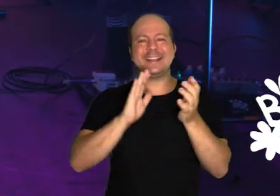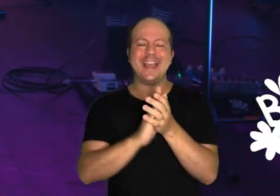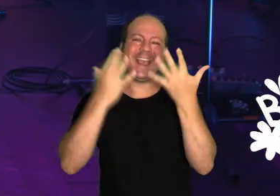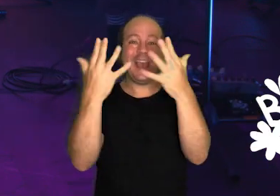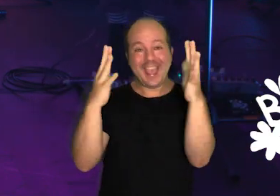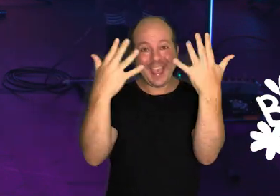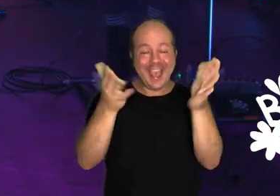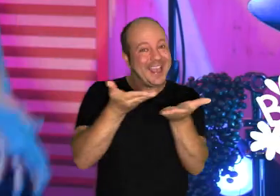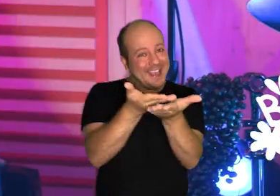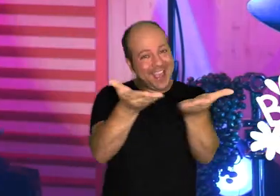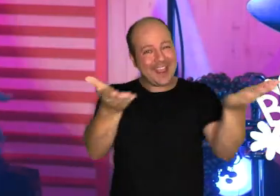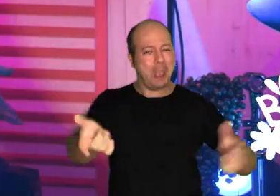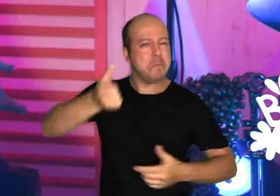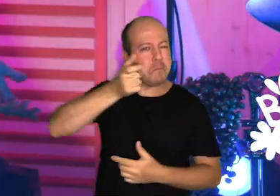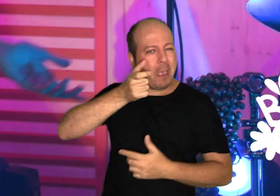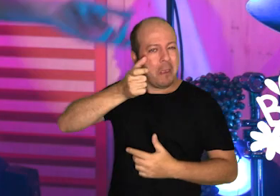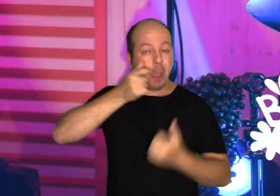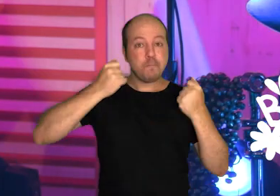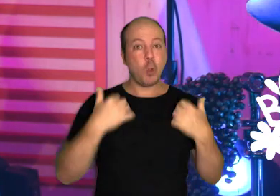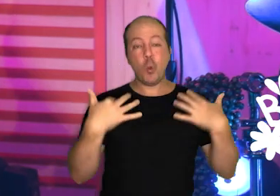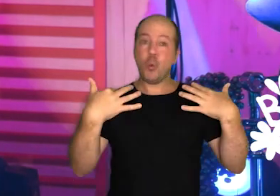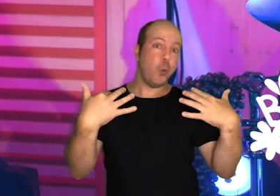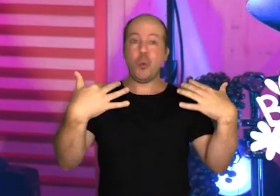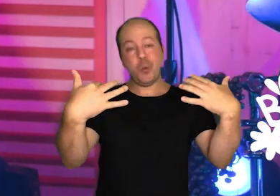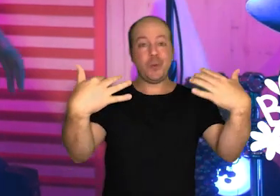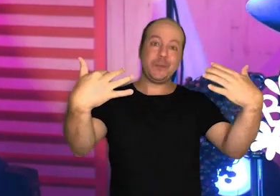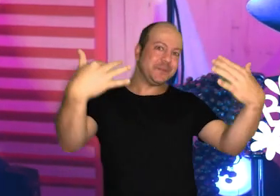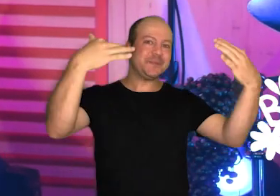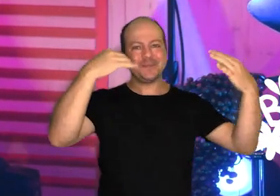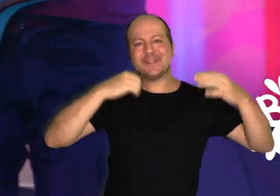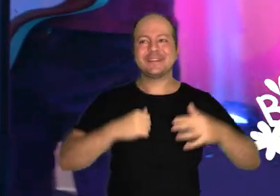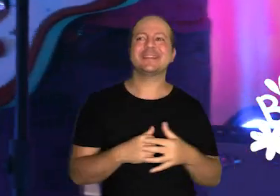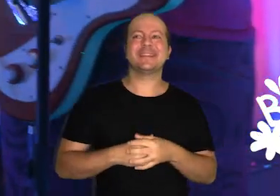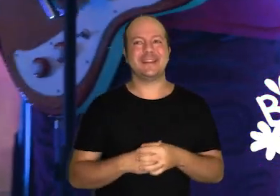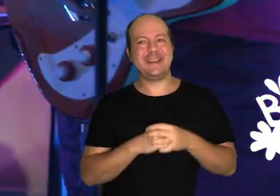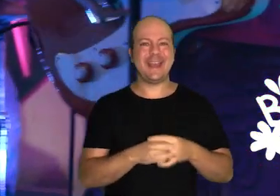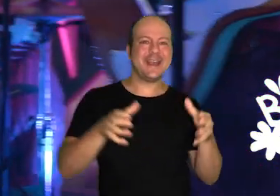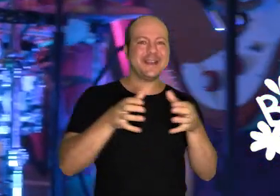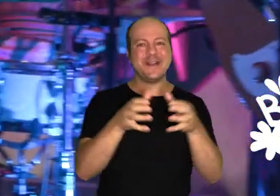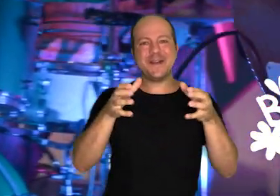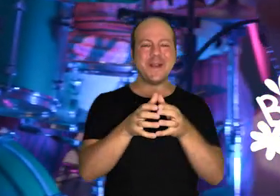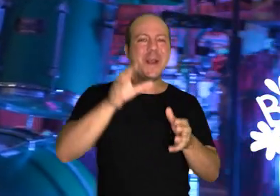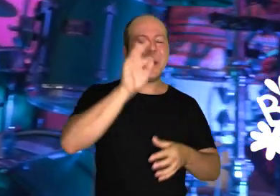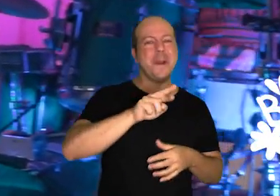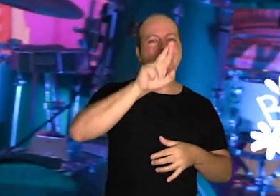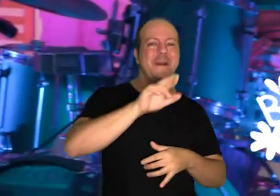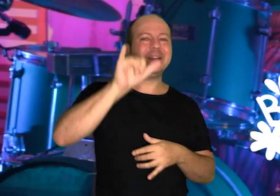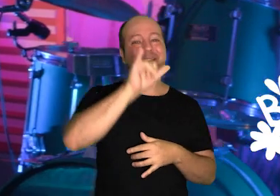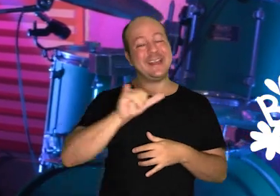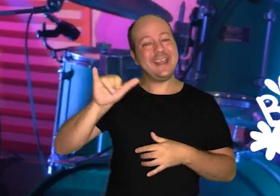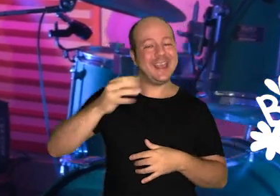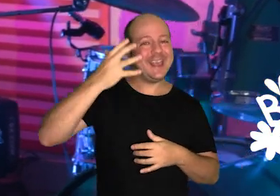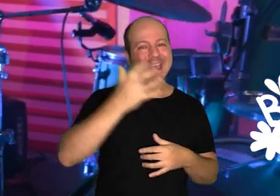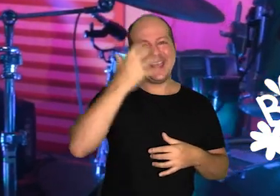pra vocês. Penemês, Dimofês e Seracotês. Esse é o Grupo Tri que já chegou para cantar